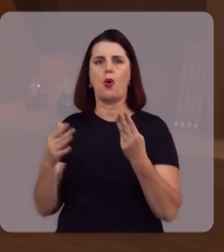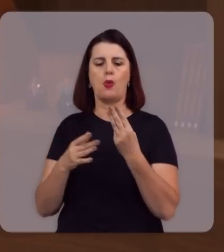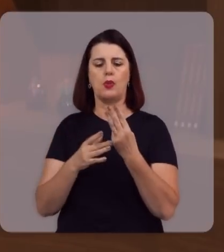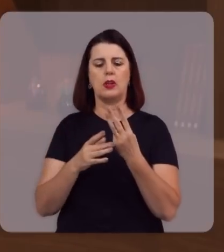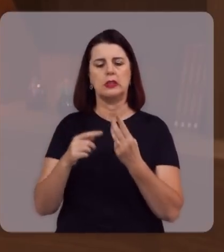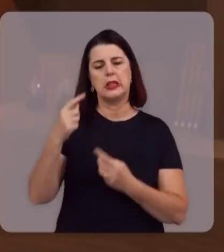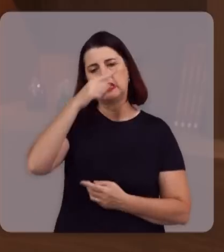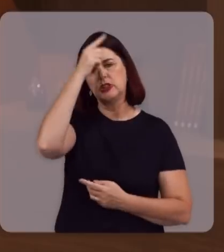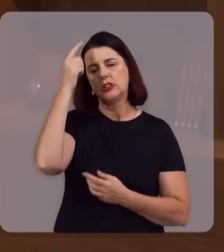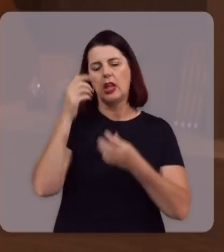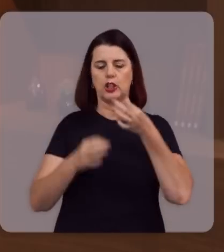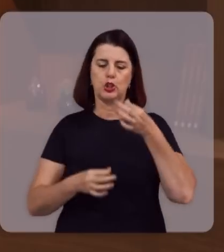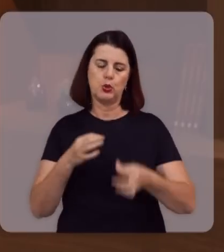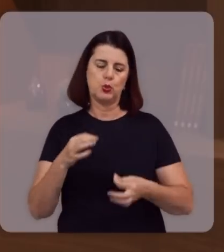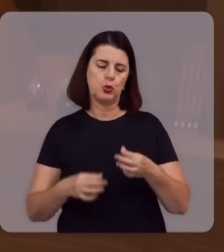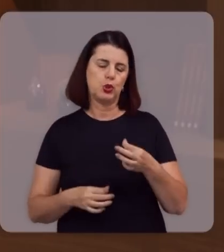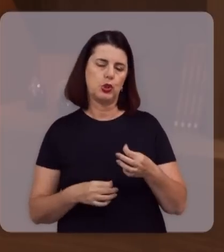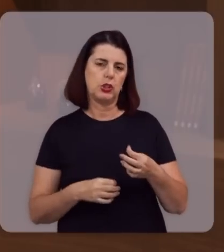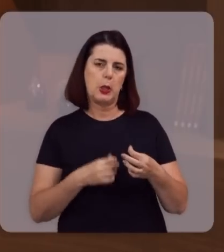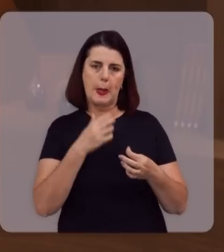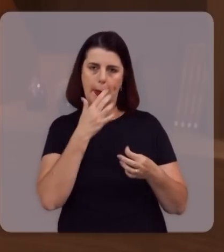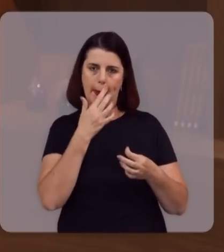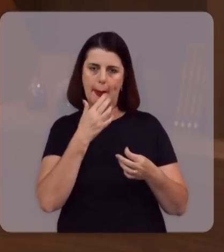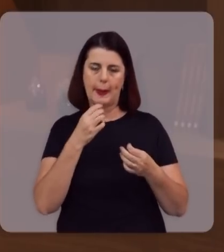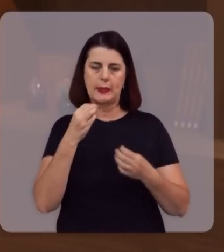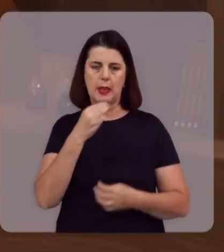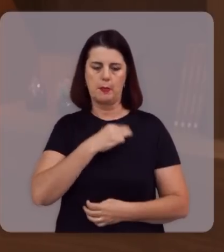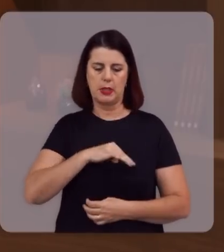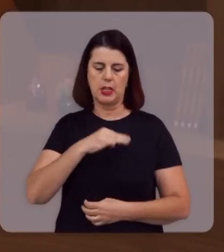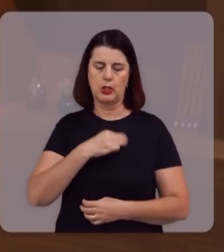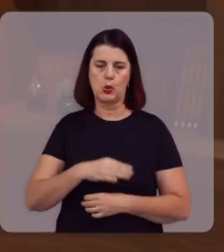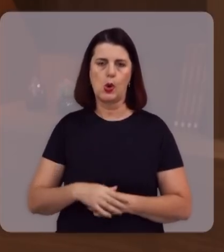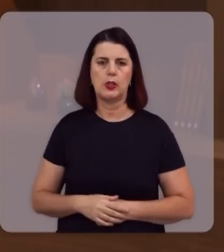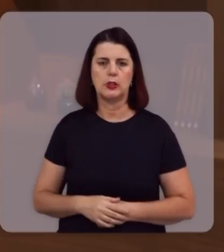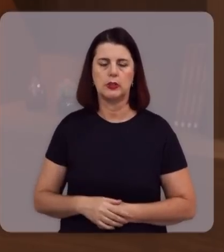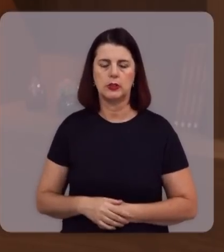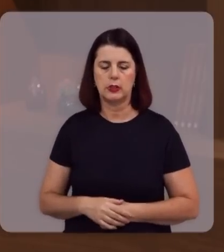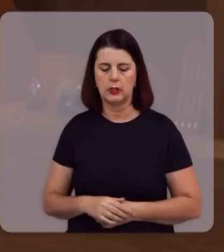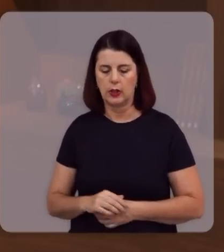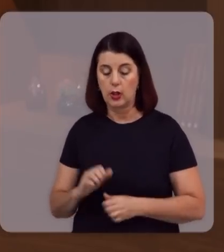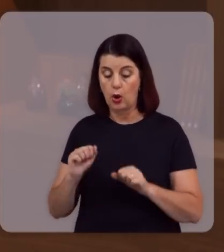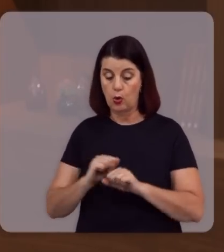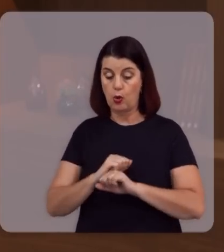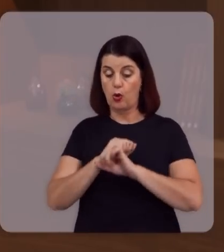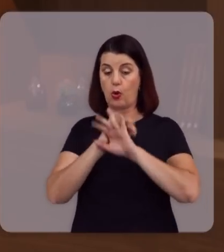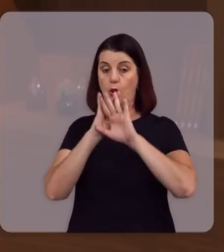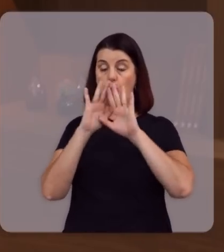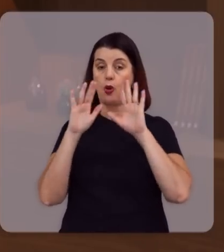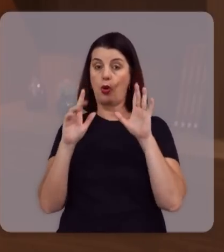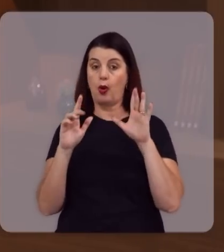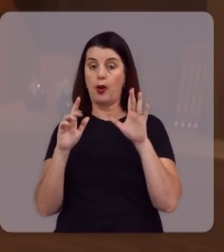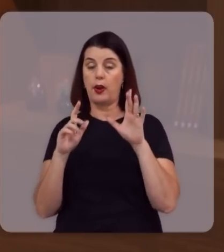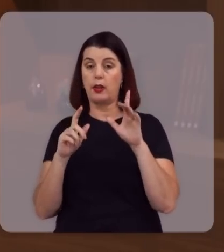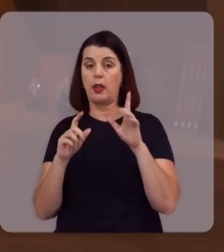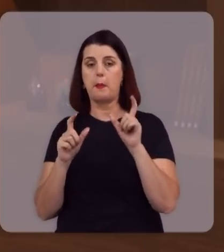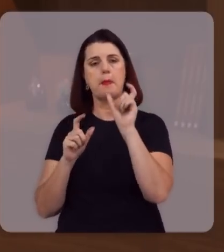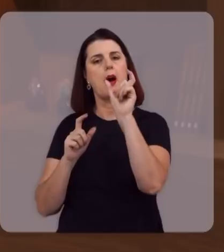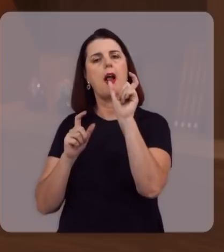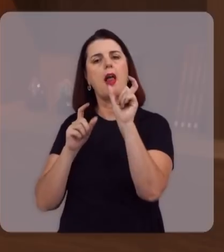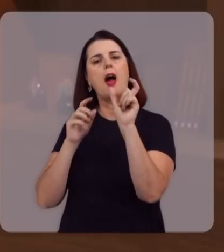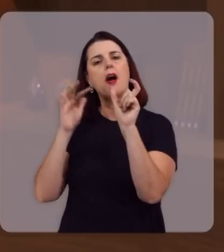santidade, a justiça e a misericórdia. Glória é um termo teológico